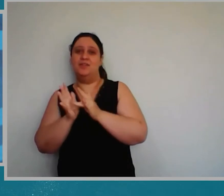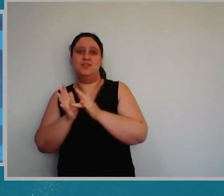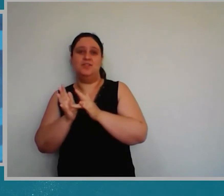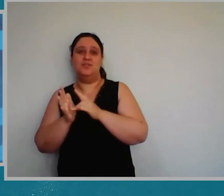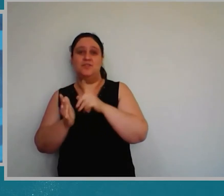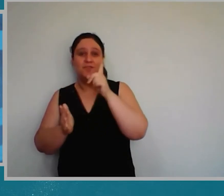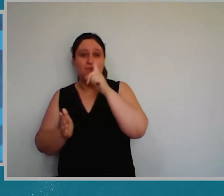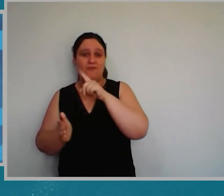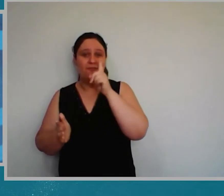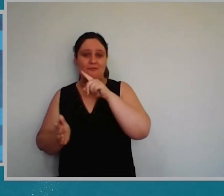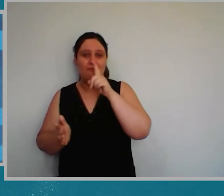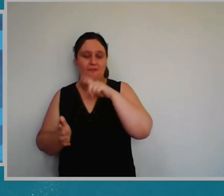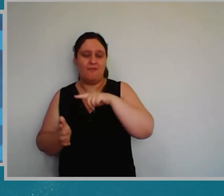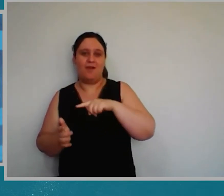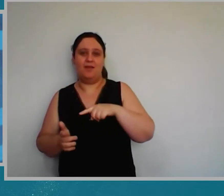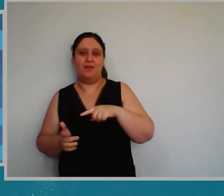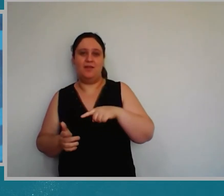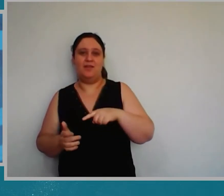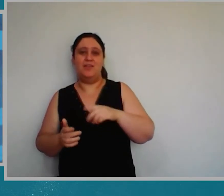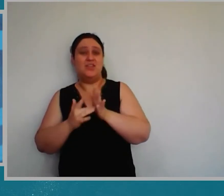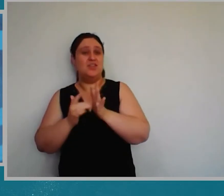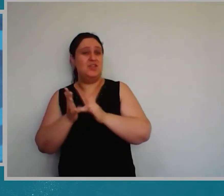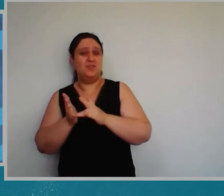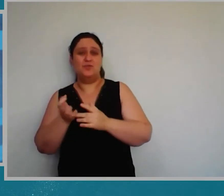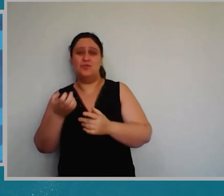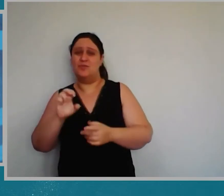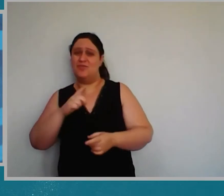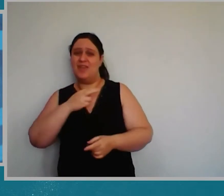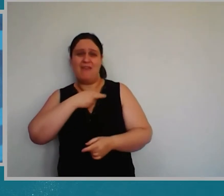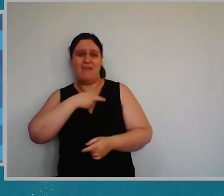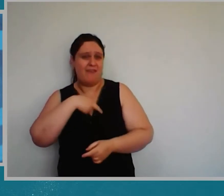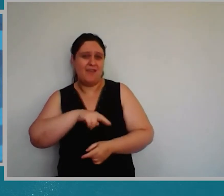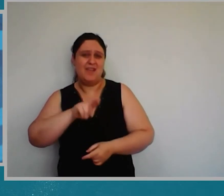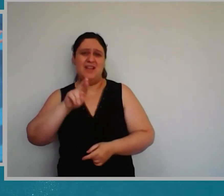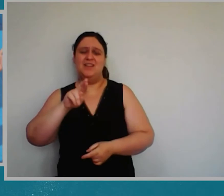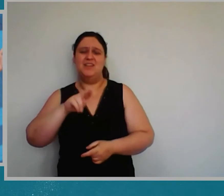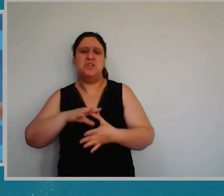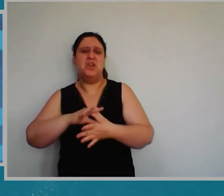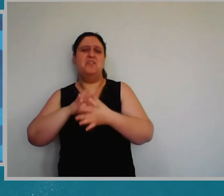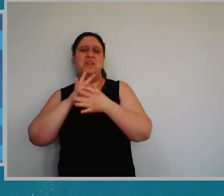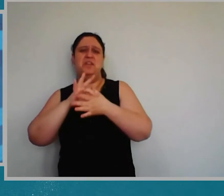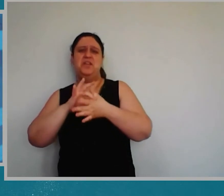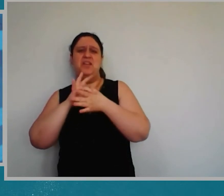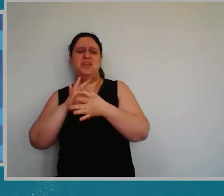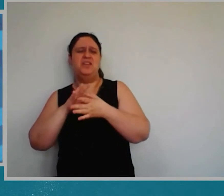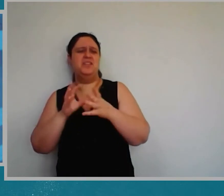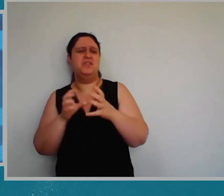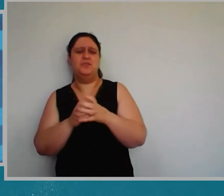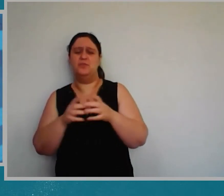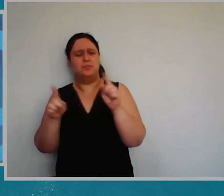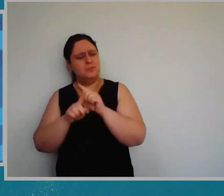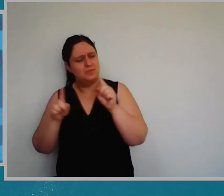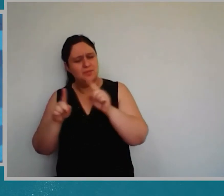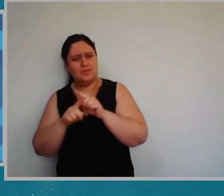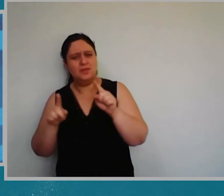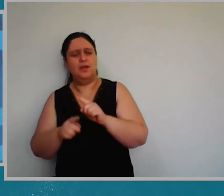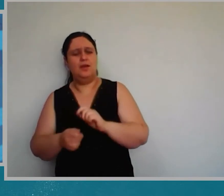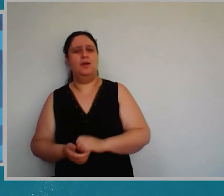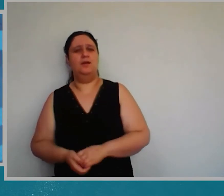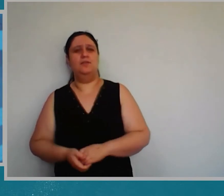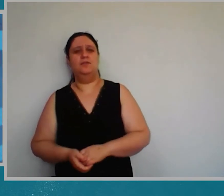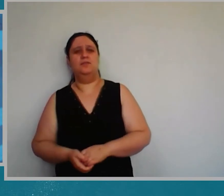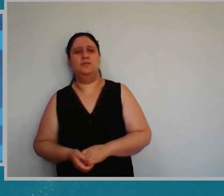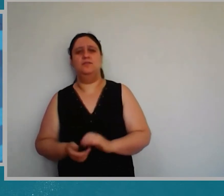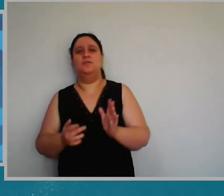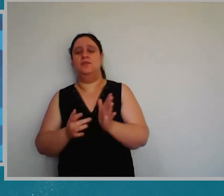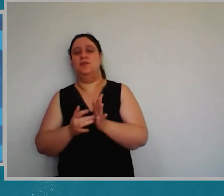grande religioso, para ser um grande líder de um grande grupo. Não, ele não se preocupa com isso. Ele veio para salvar